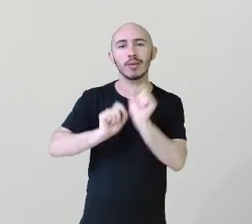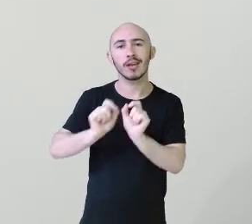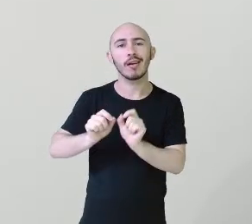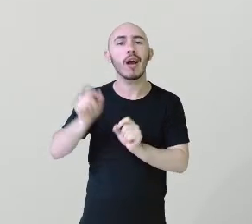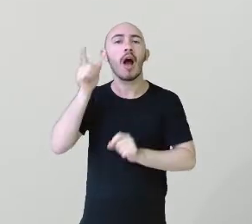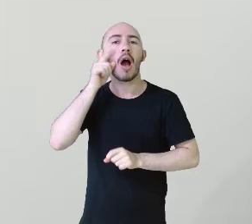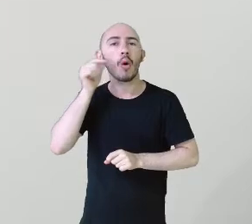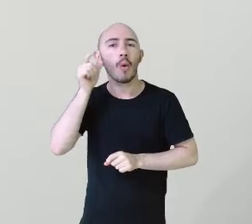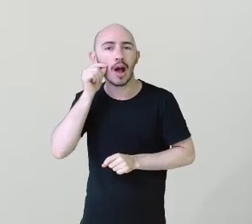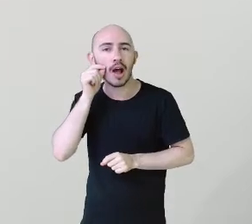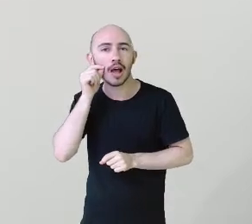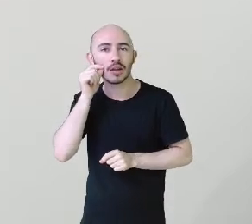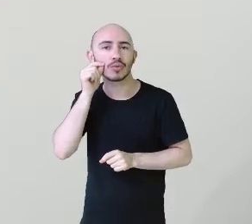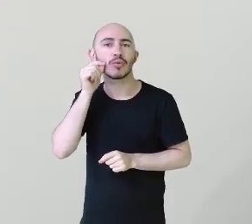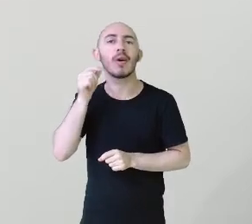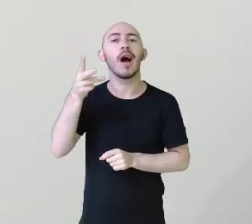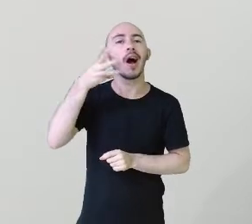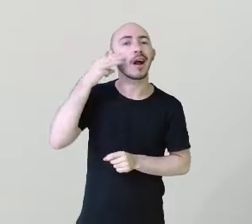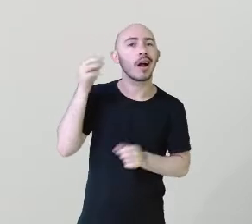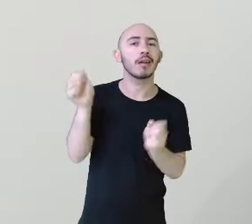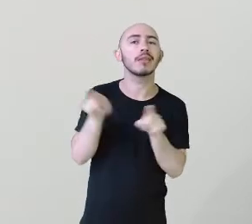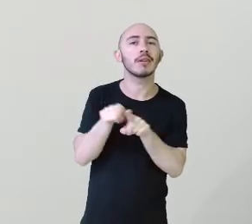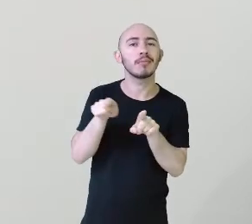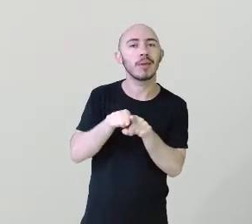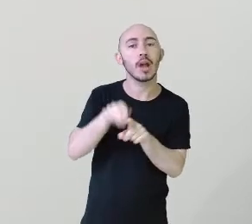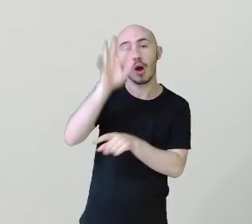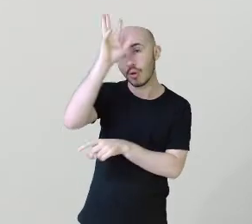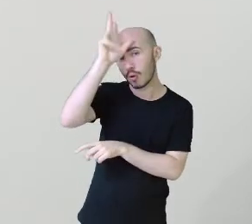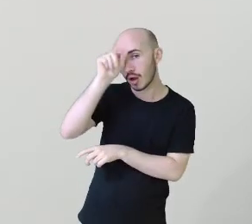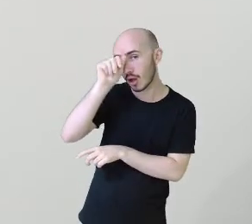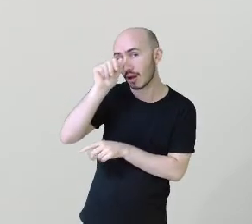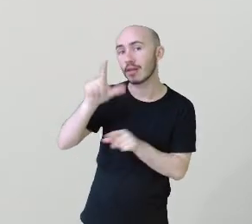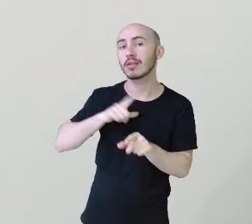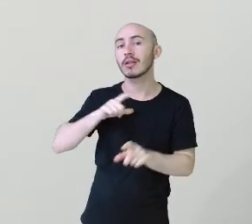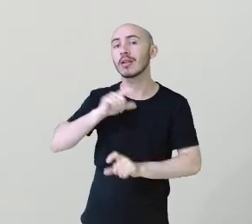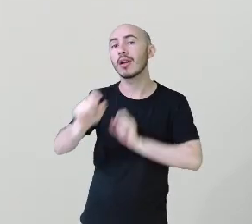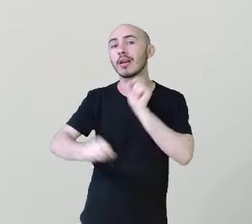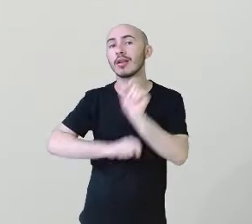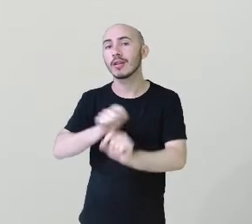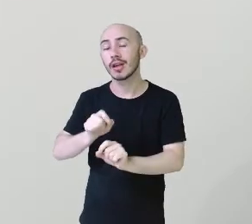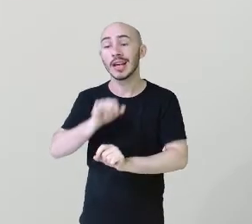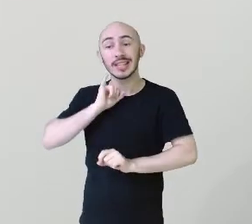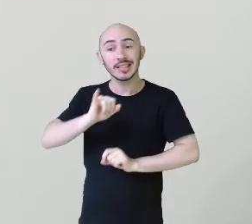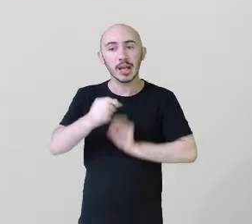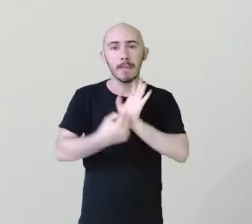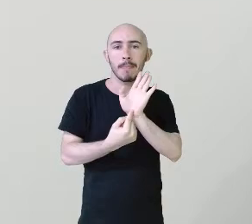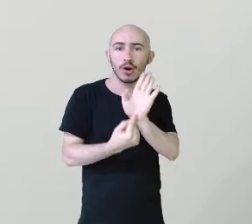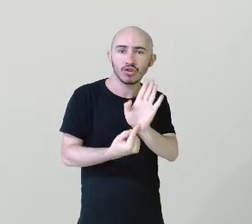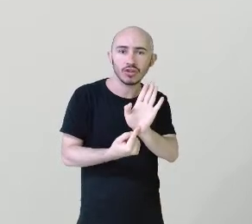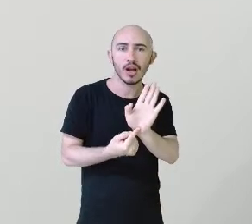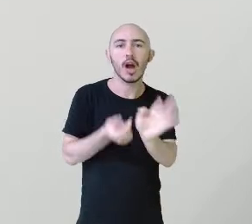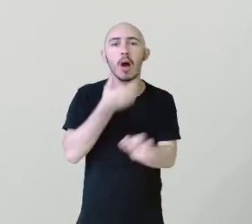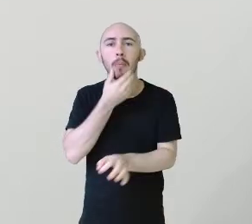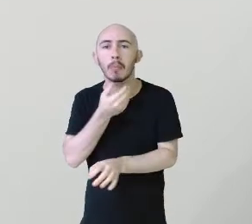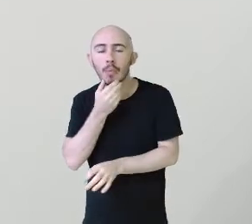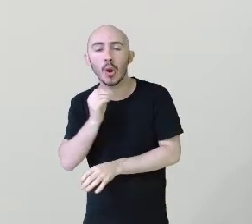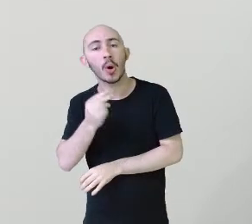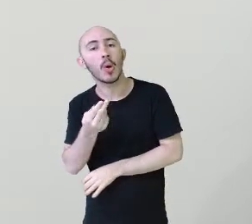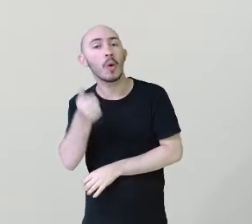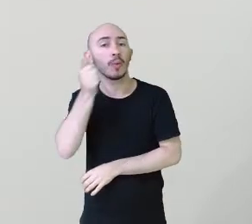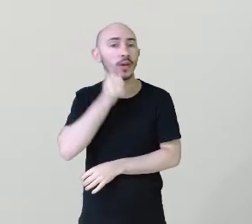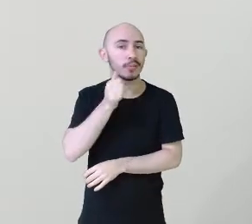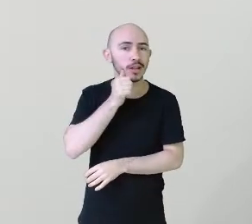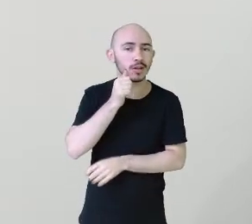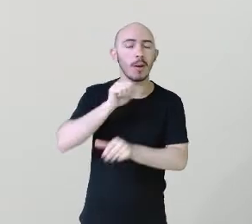ratinho, o gato e o galo, quando mostrei para vocês que se fosse referente ao gênero feminino, a gente